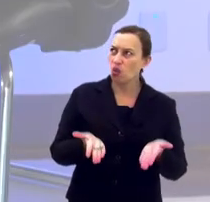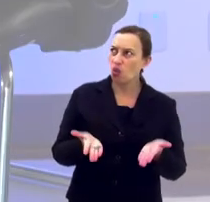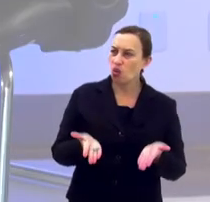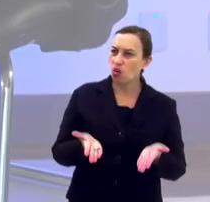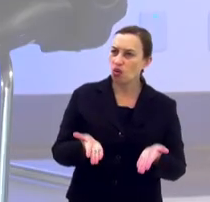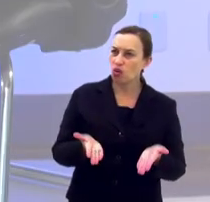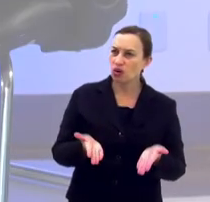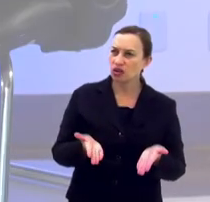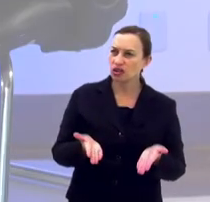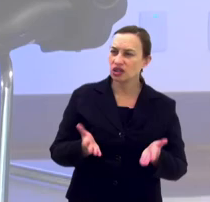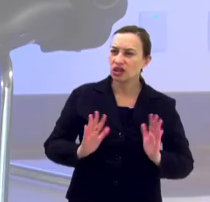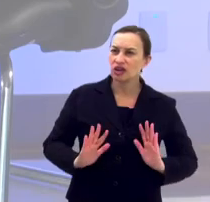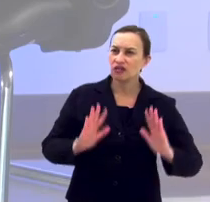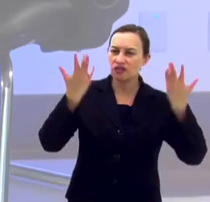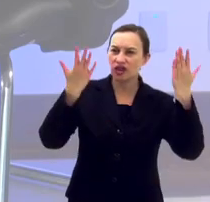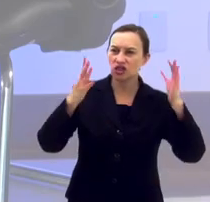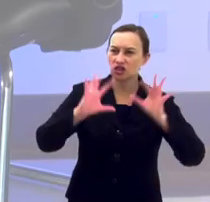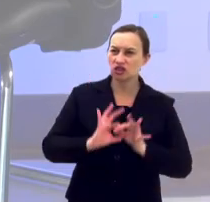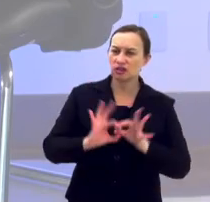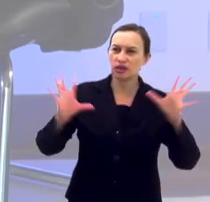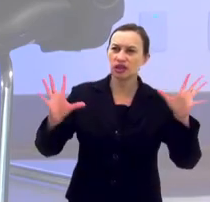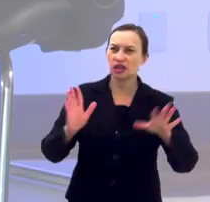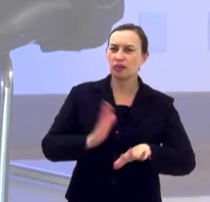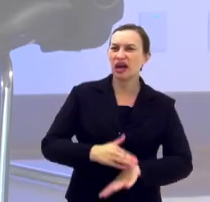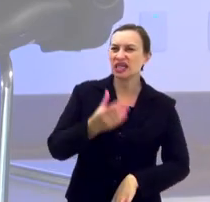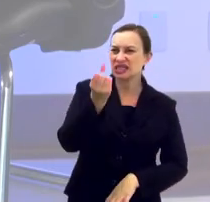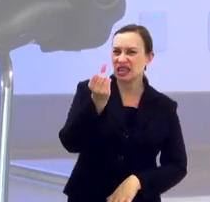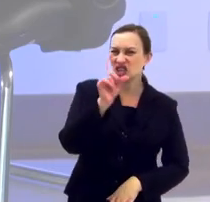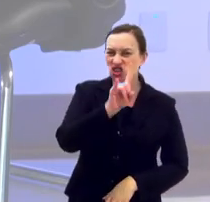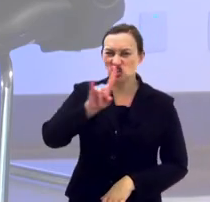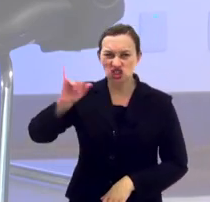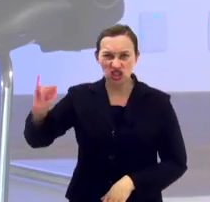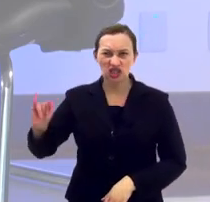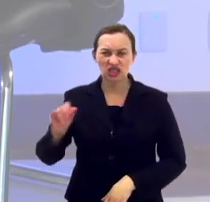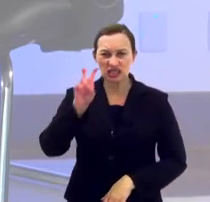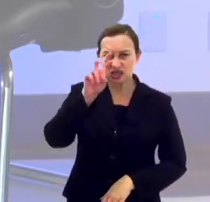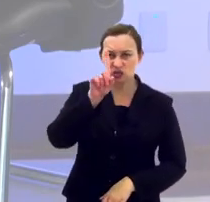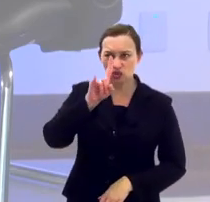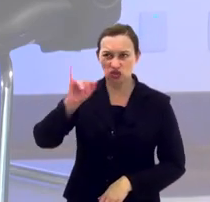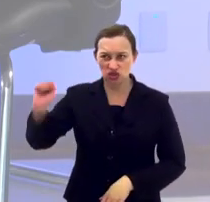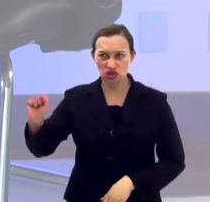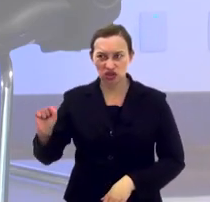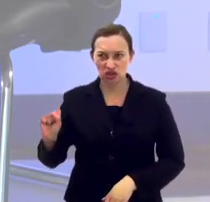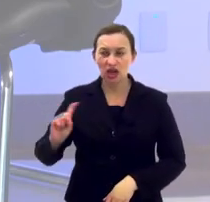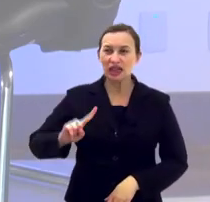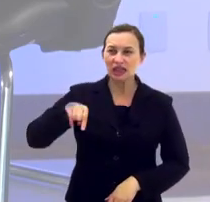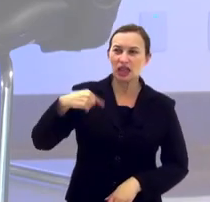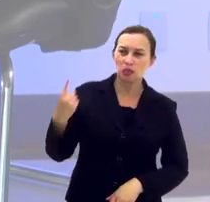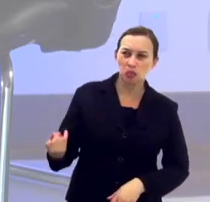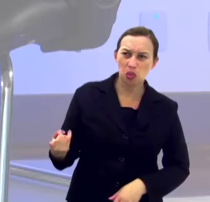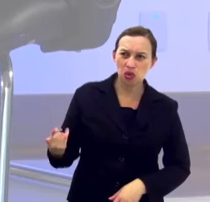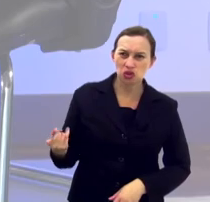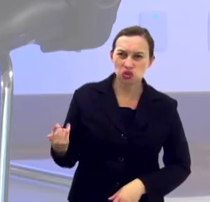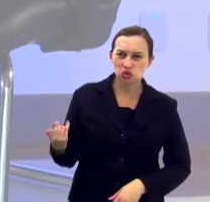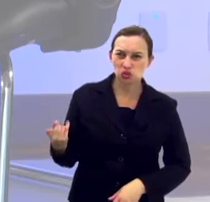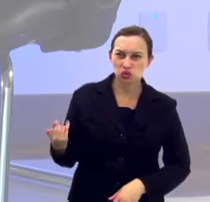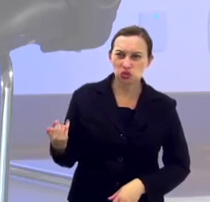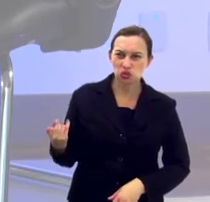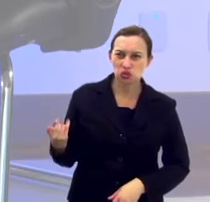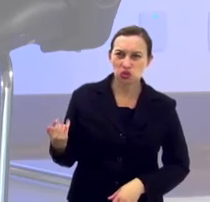agora vamos festejar o aniversário da independência, daqui a mais 6 dias, 5 dias, uhum. Imediatamente depois